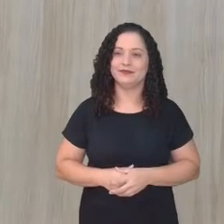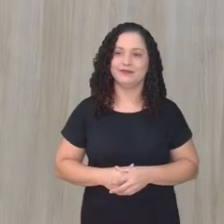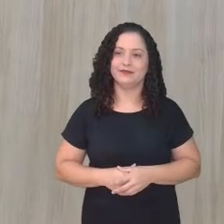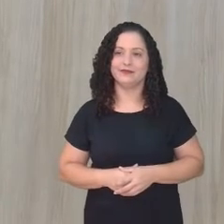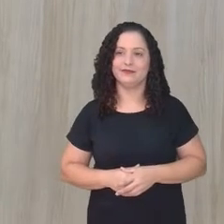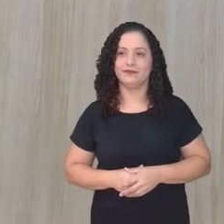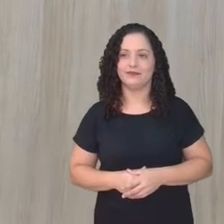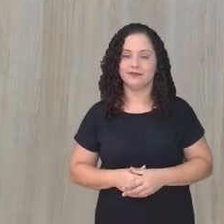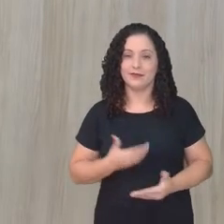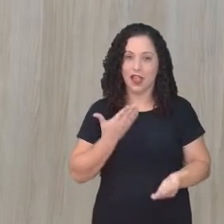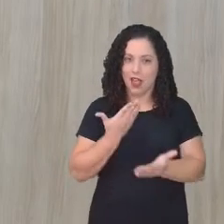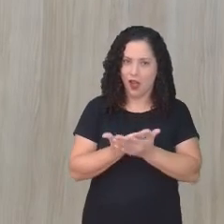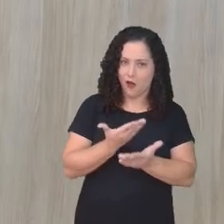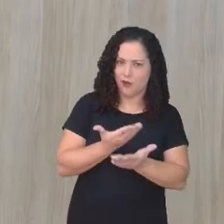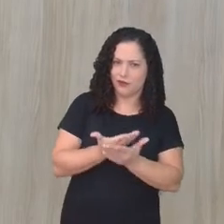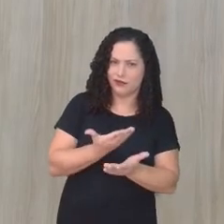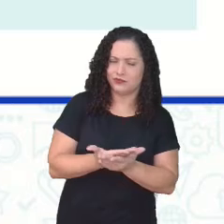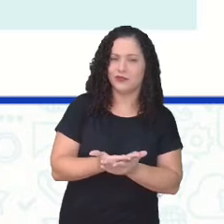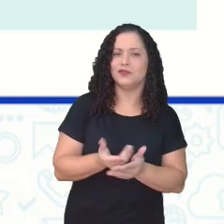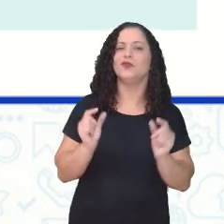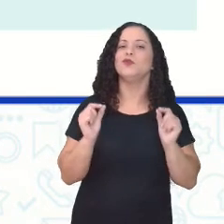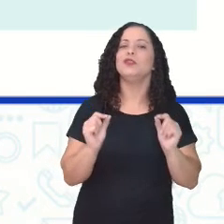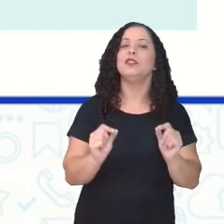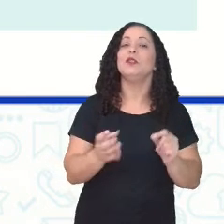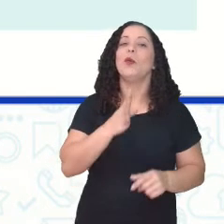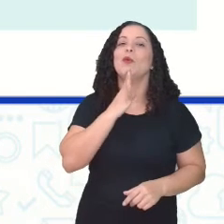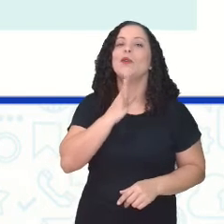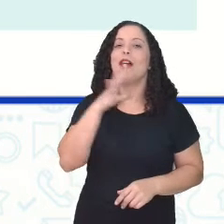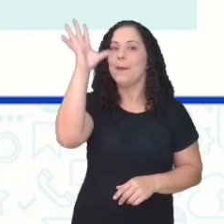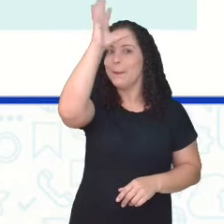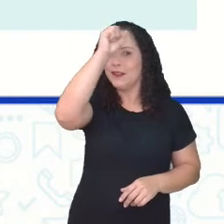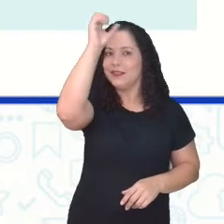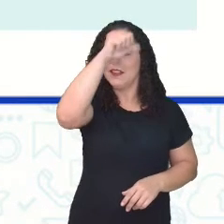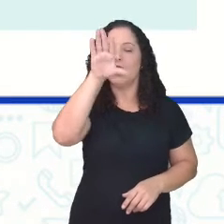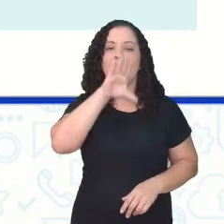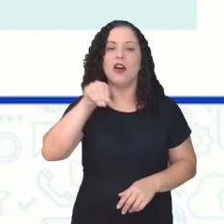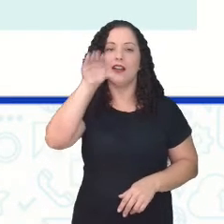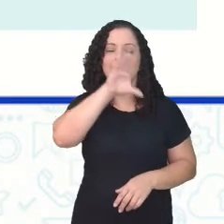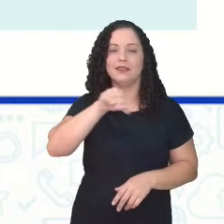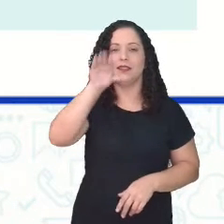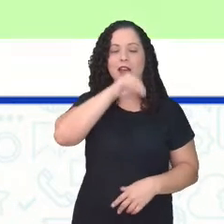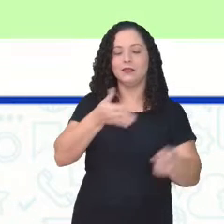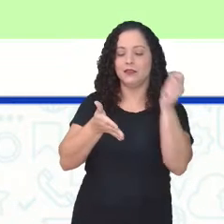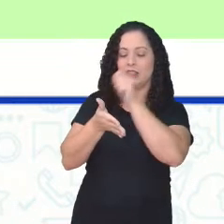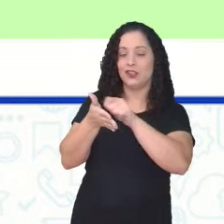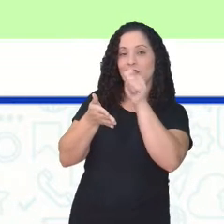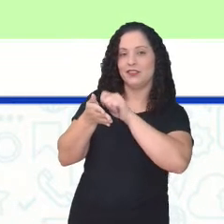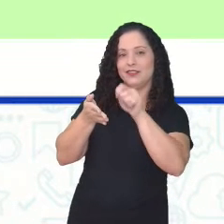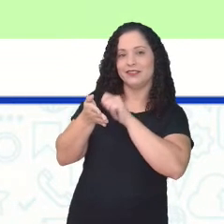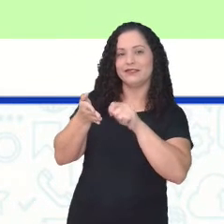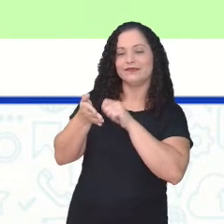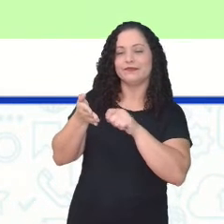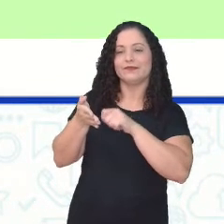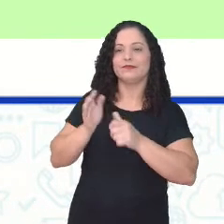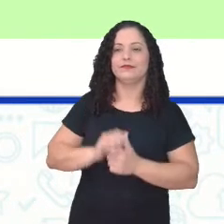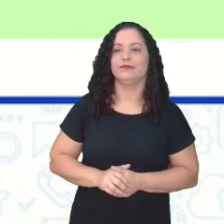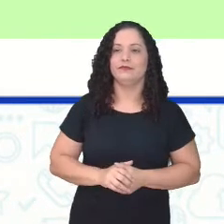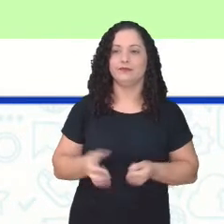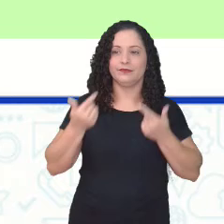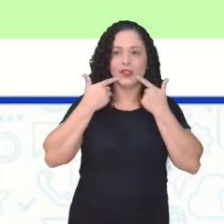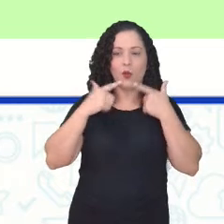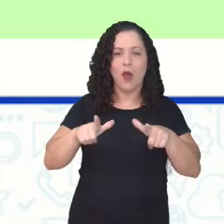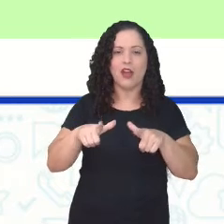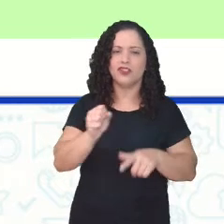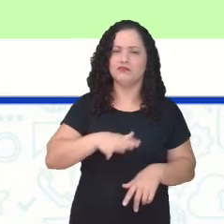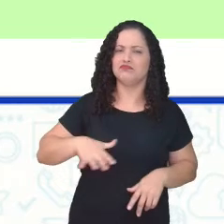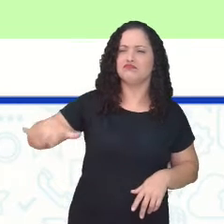Então, nesta aula, estaremos estudando sobre isso, não é? Oralidade e escrita. A linguagem está